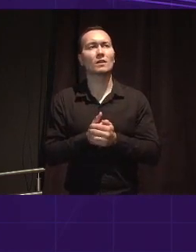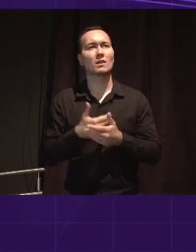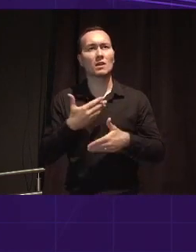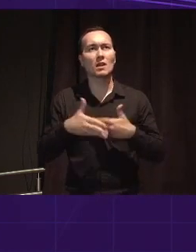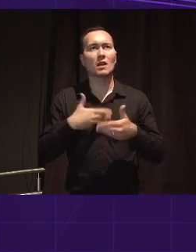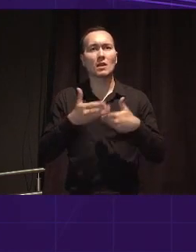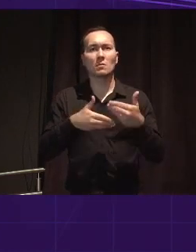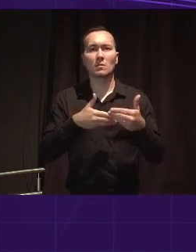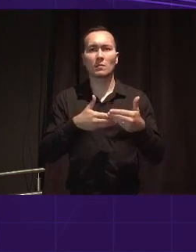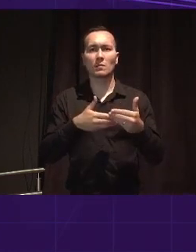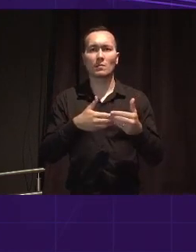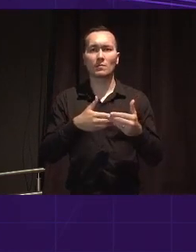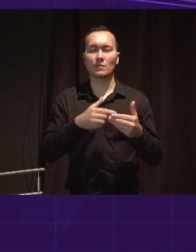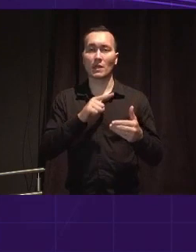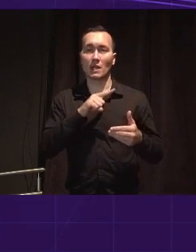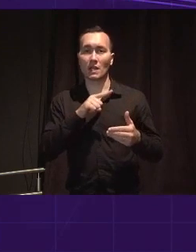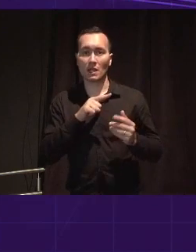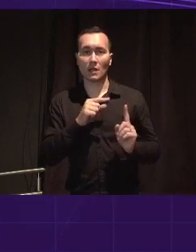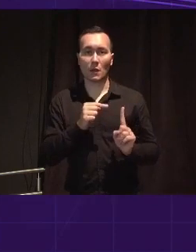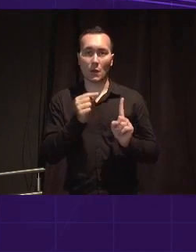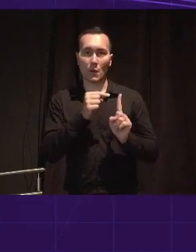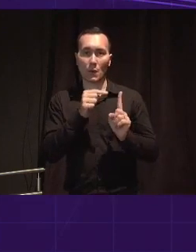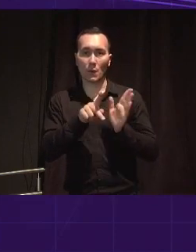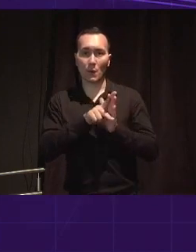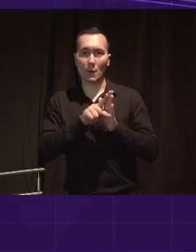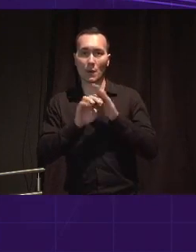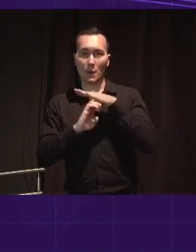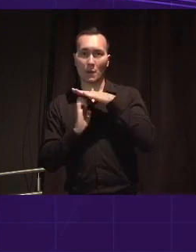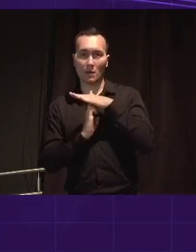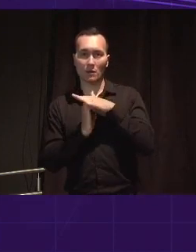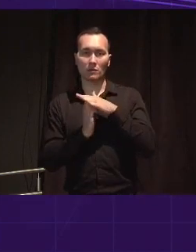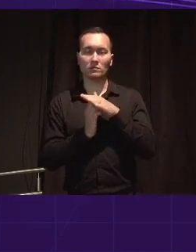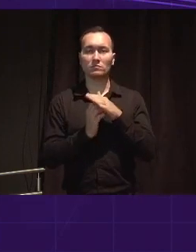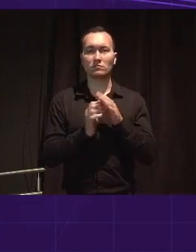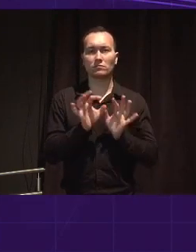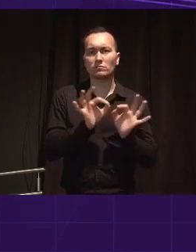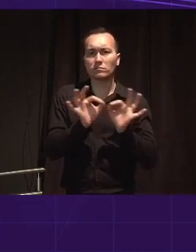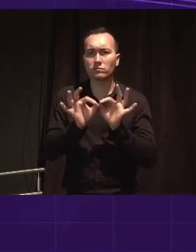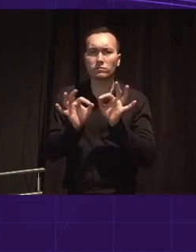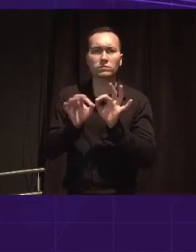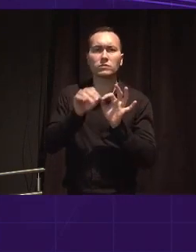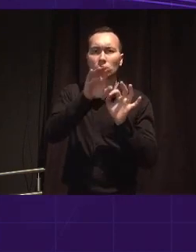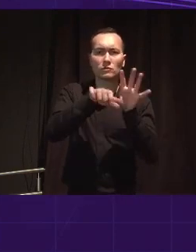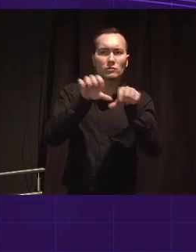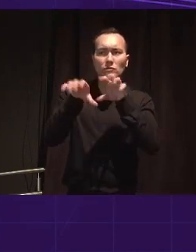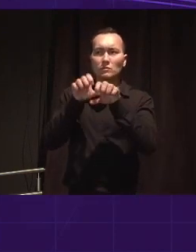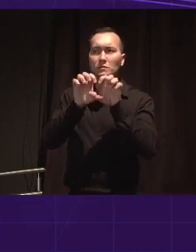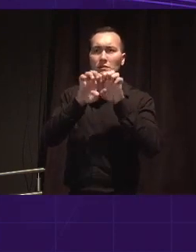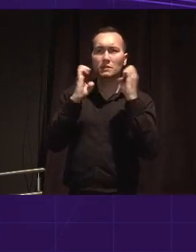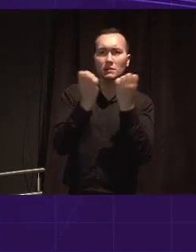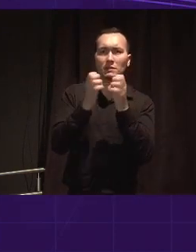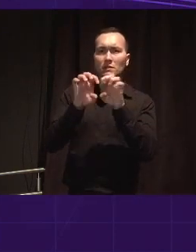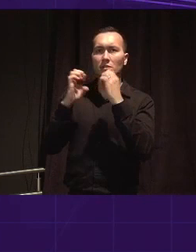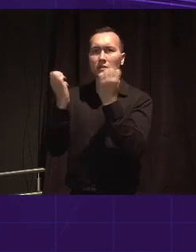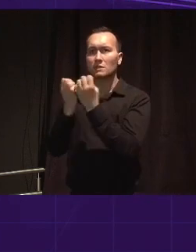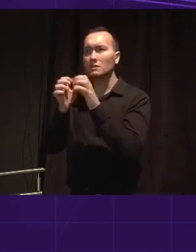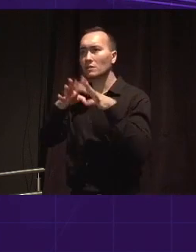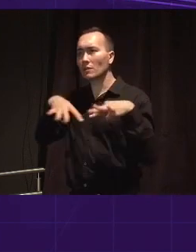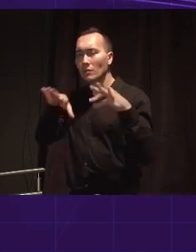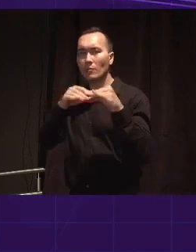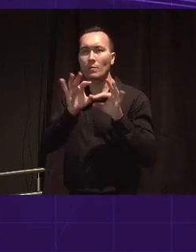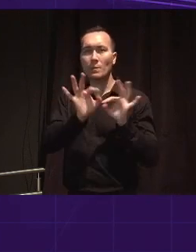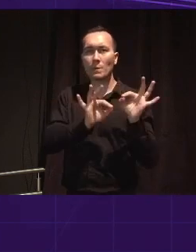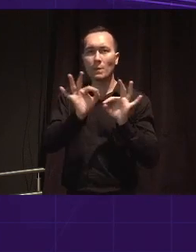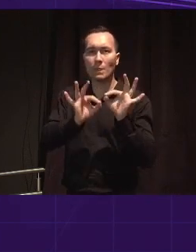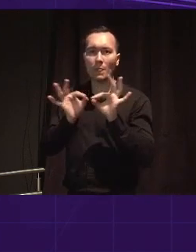equipe, ver que precisava ter mais pessoas, começou então essa jornada, né, nossa, da Jane aqui lá na RD Station, né, e